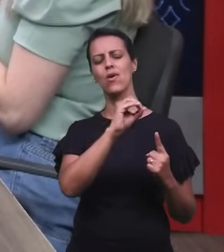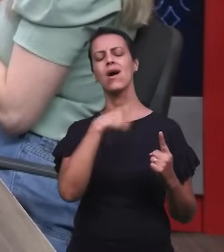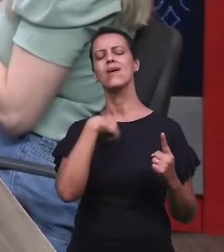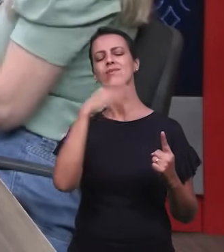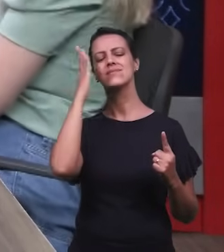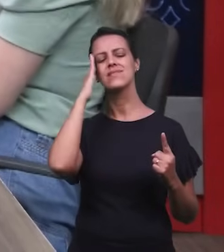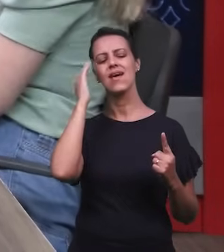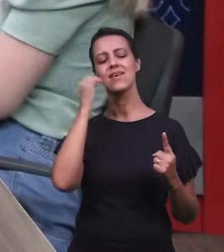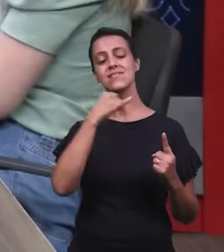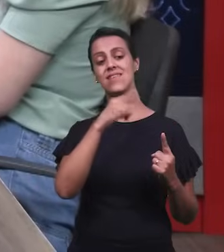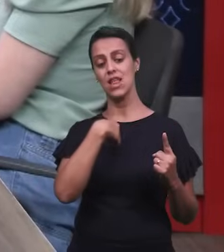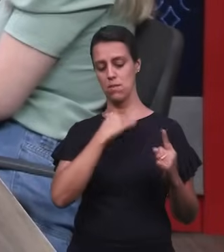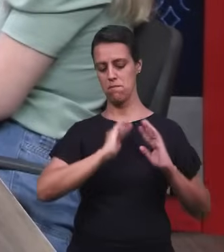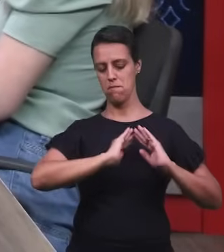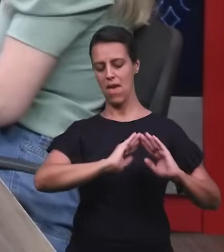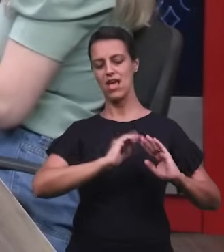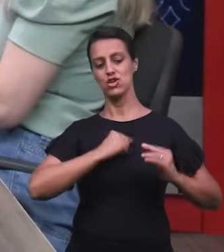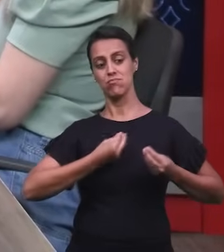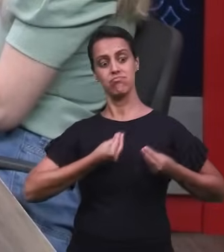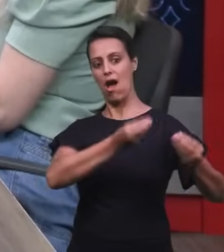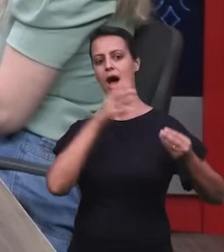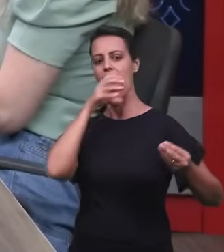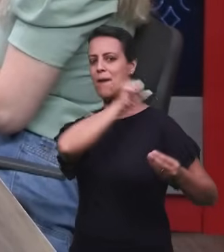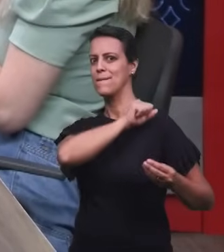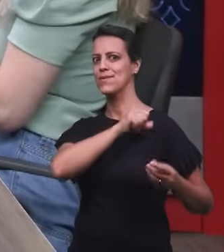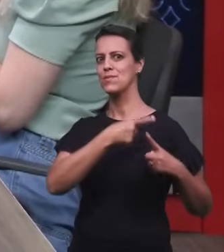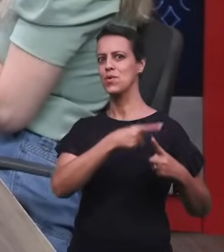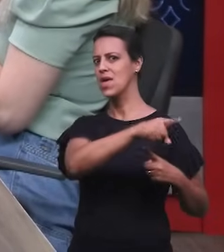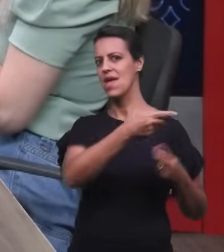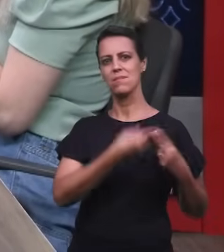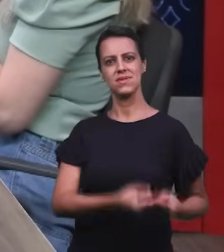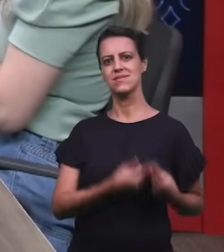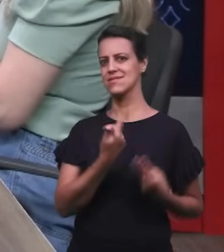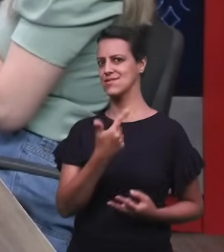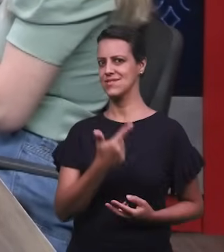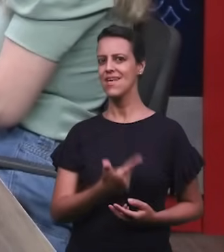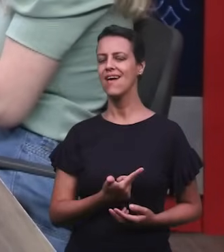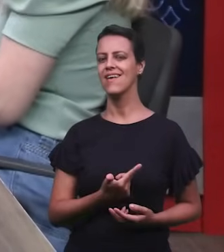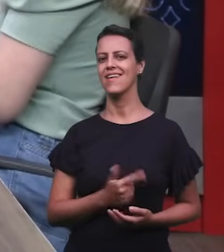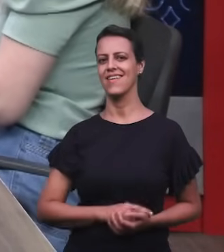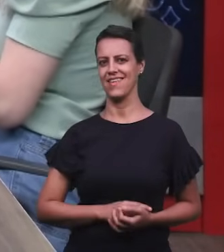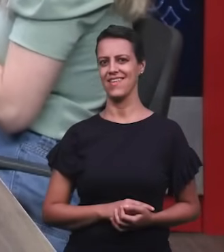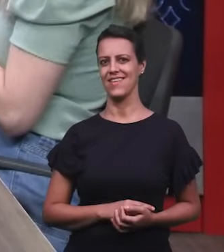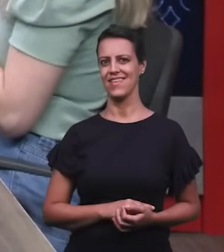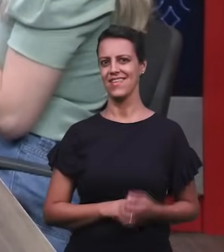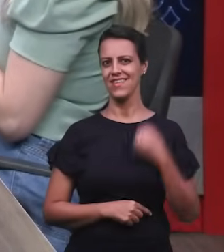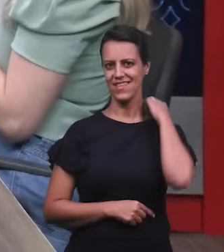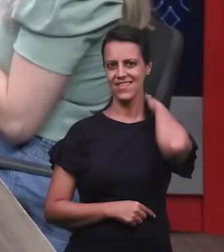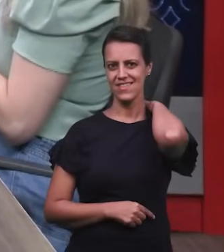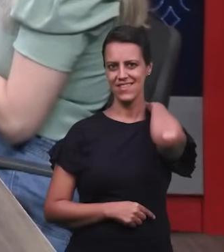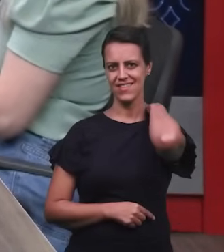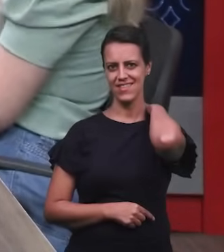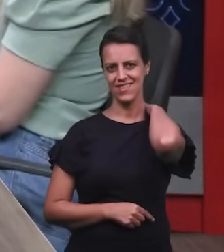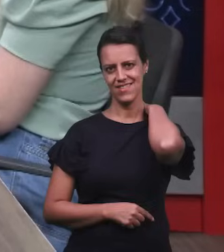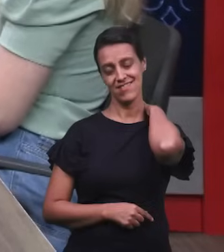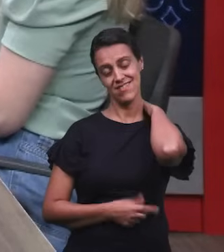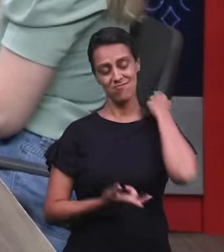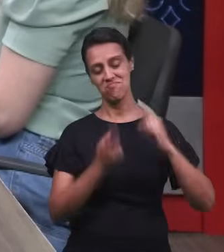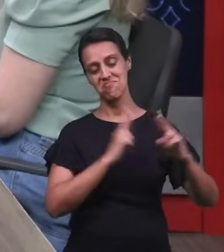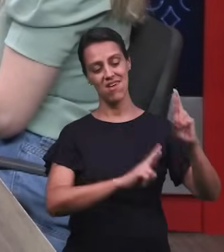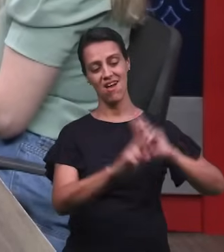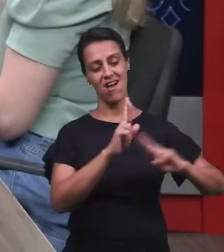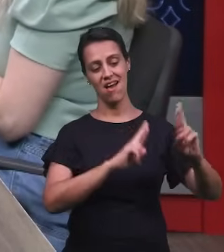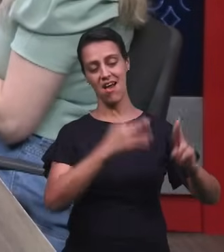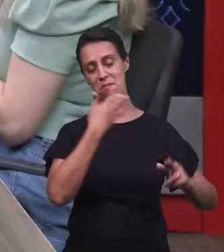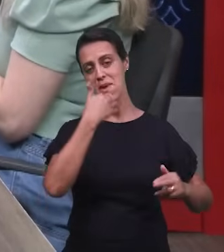ele me pedir alguma coisa, eu tenho que entregar mais rápido. Porque a tendência é que ele fique mais sem paciência. Então, a gente se relaciona melhor